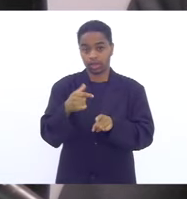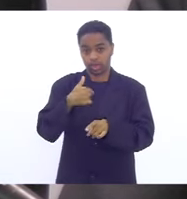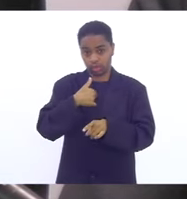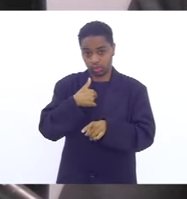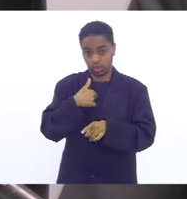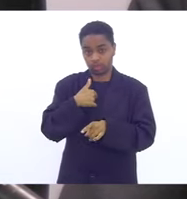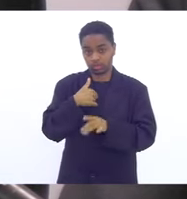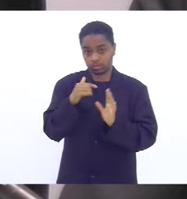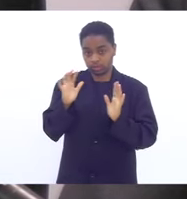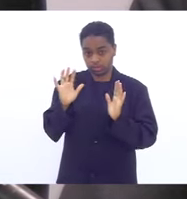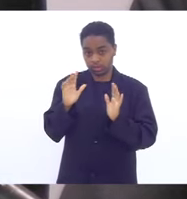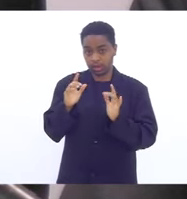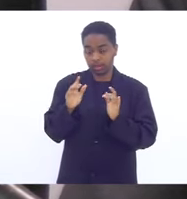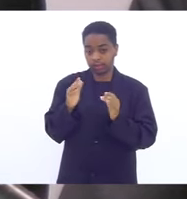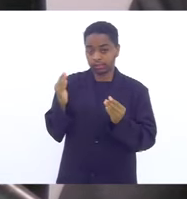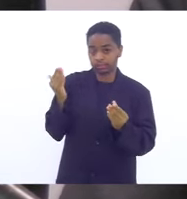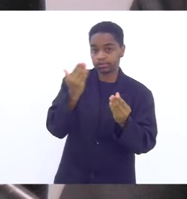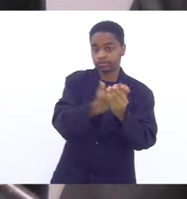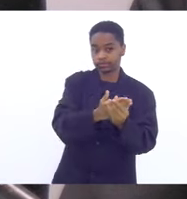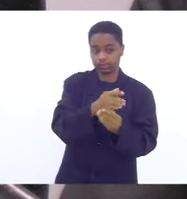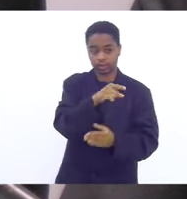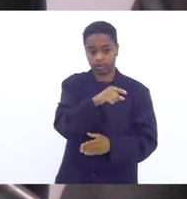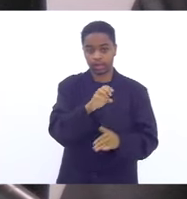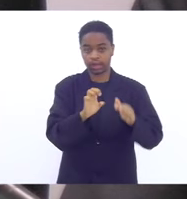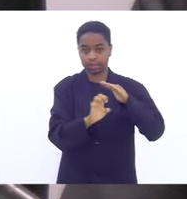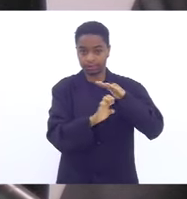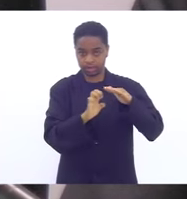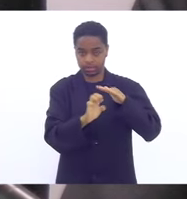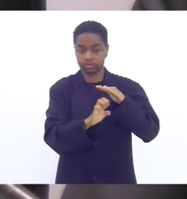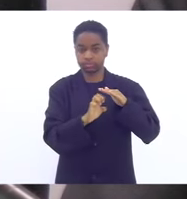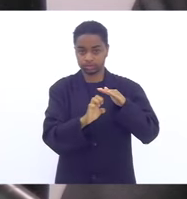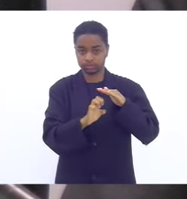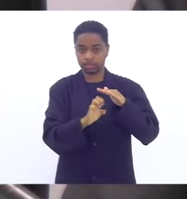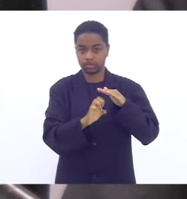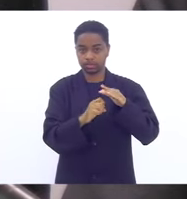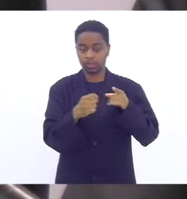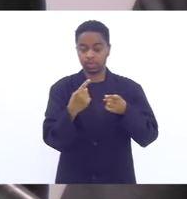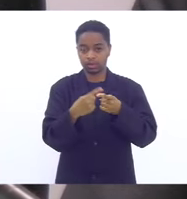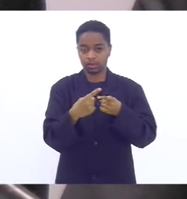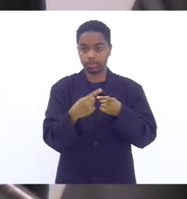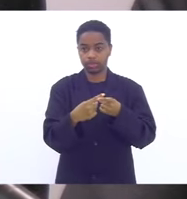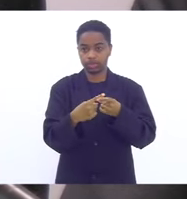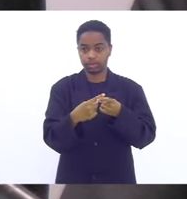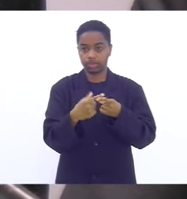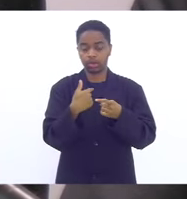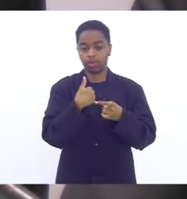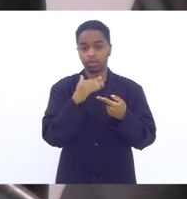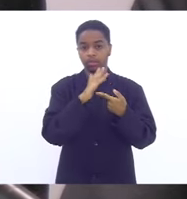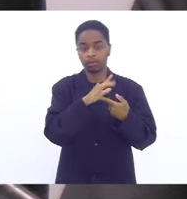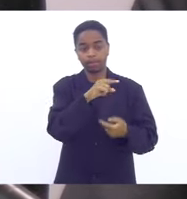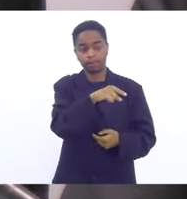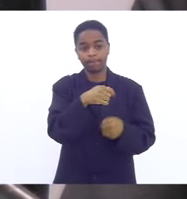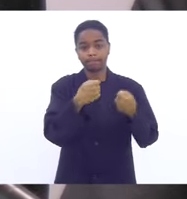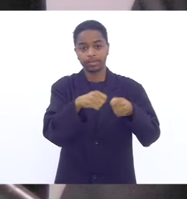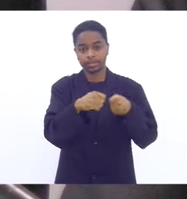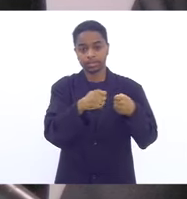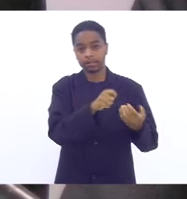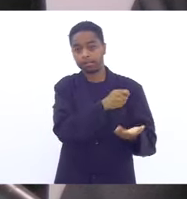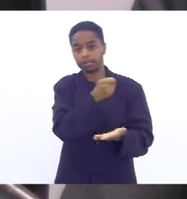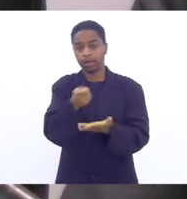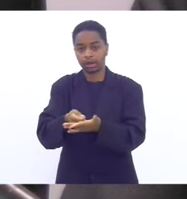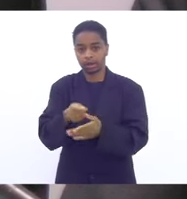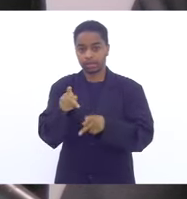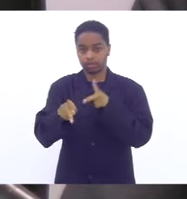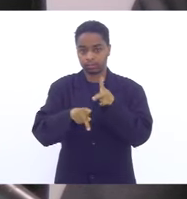mandato, eu individualmente entrei com uma ação contra a empresa, na qual coloco que a empresa tem que ressarcir toda a